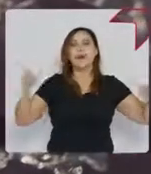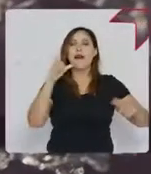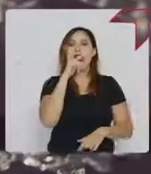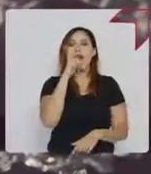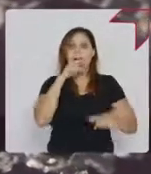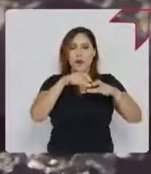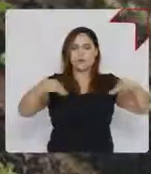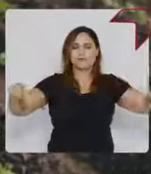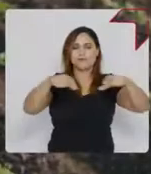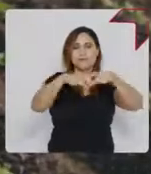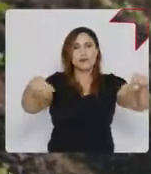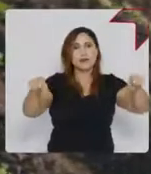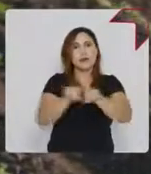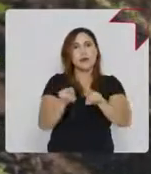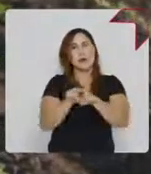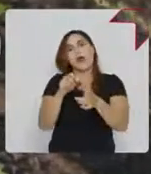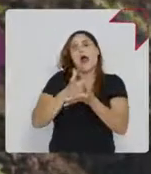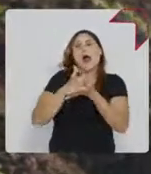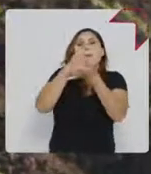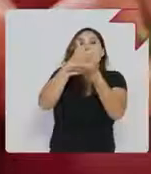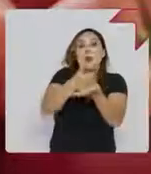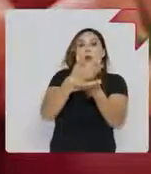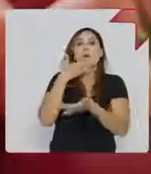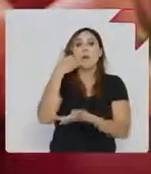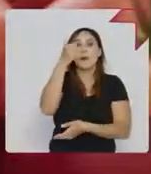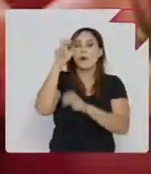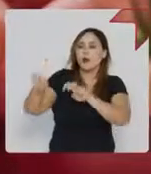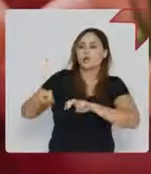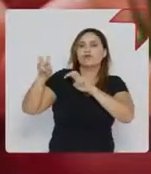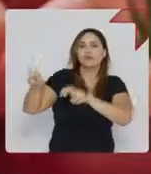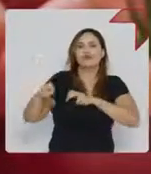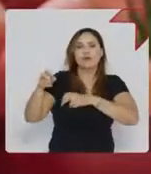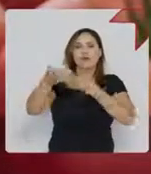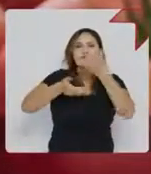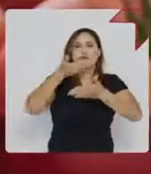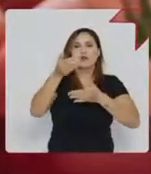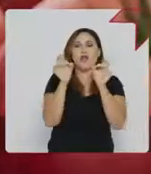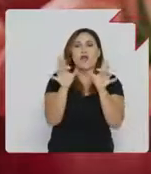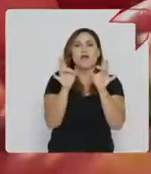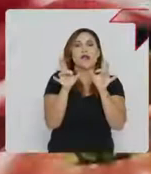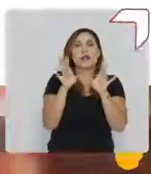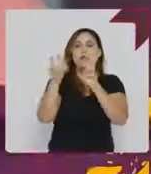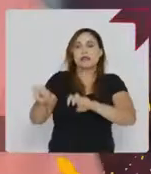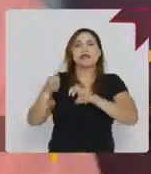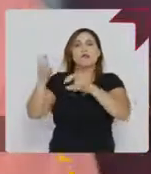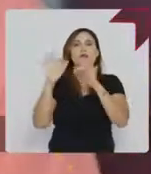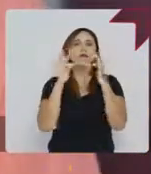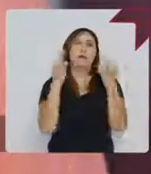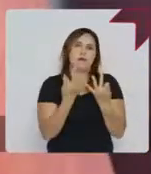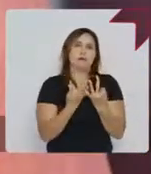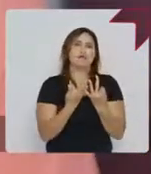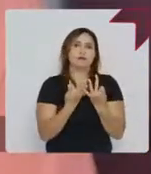à água e oferecer apoio para melhorar a produção e a comercialização da agricultura